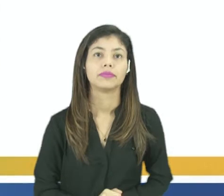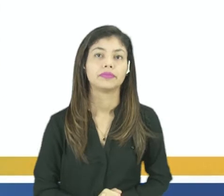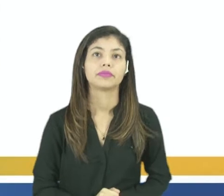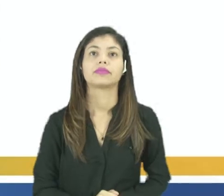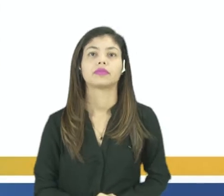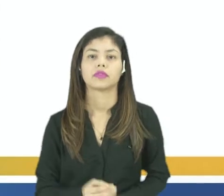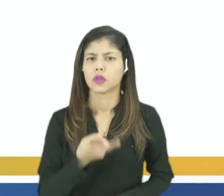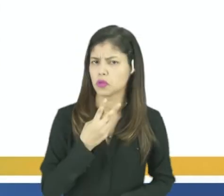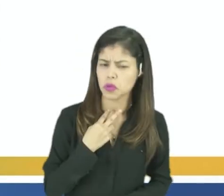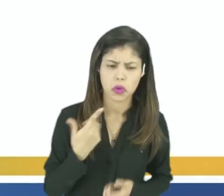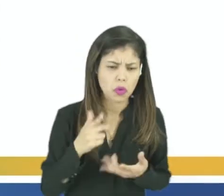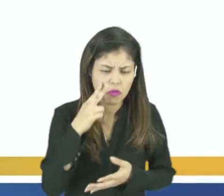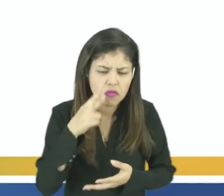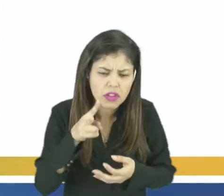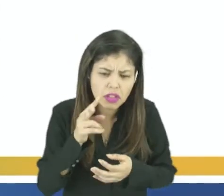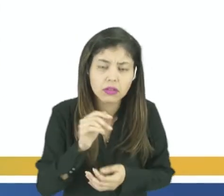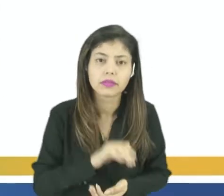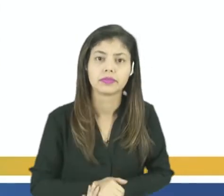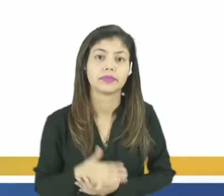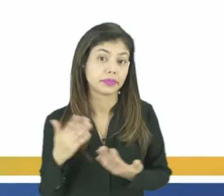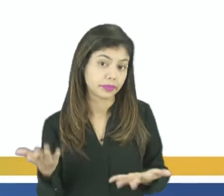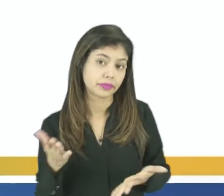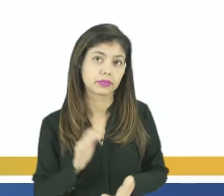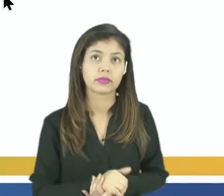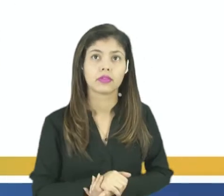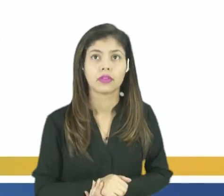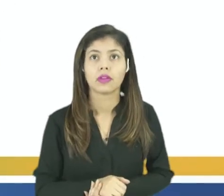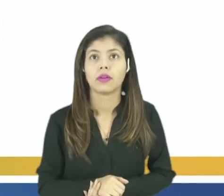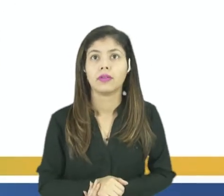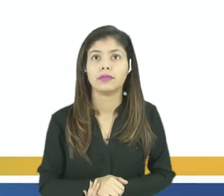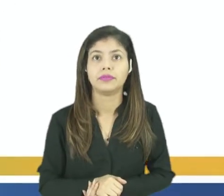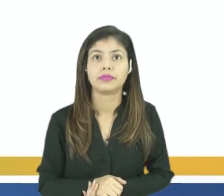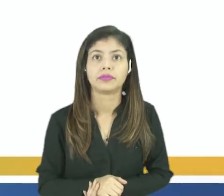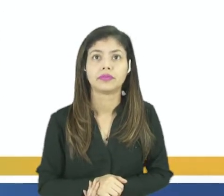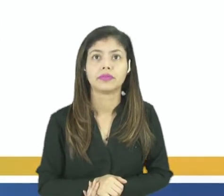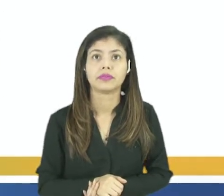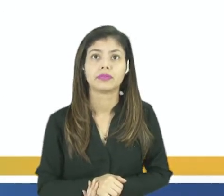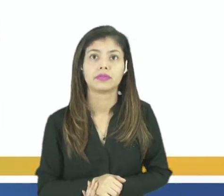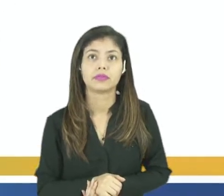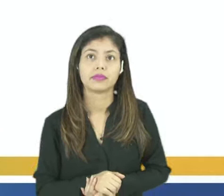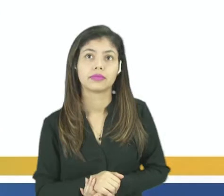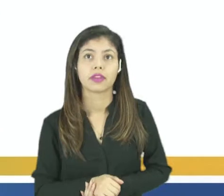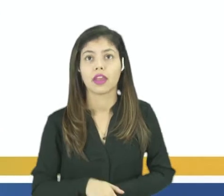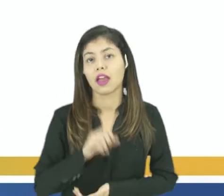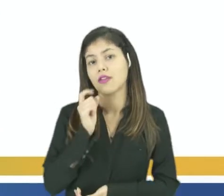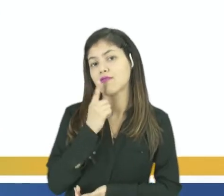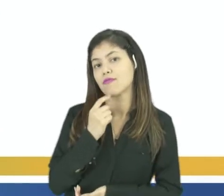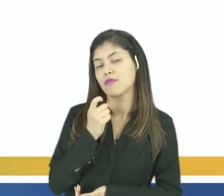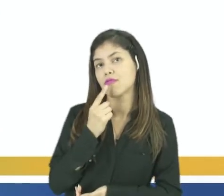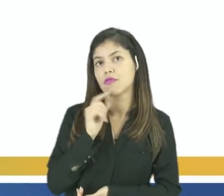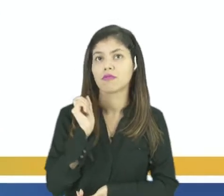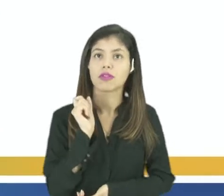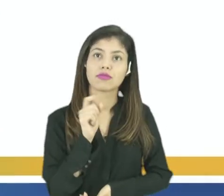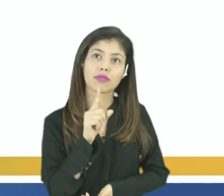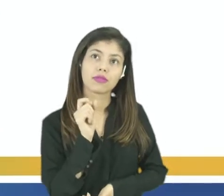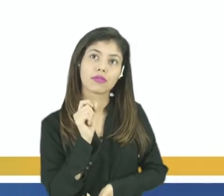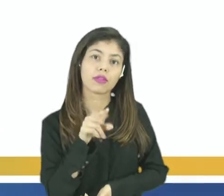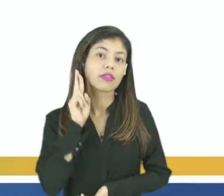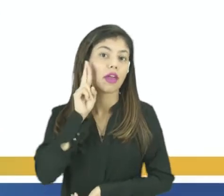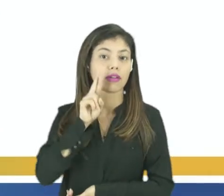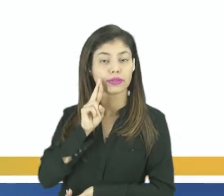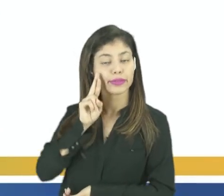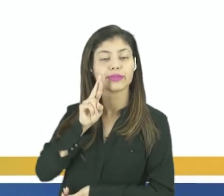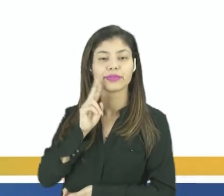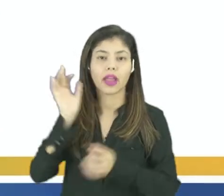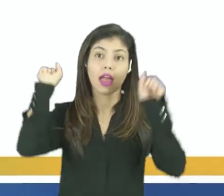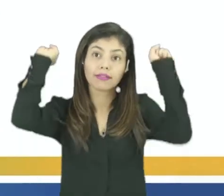pega um disco, né? Você está vendo um disco aqui e acelera o disco, né? Ele roda, se é possível identificar aqui, mas quando junta todas as cores, volta